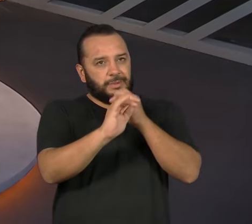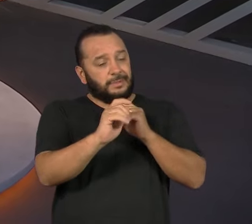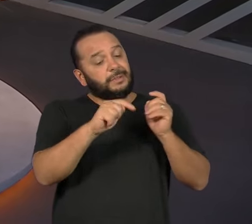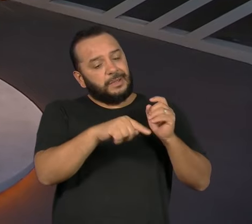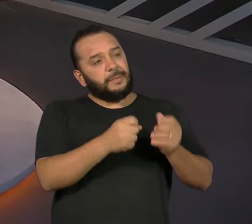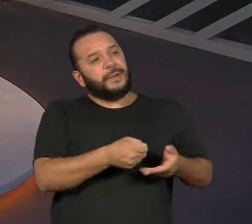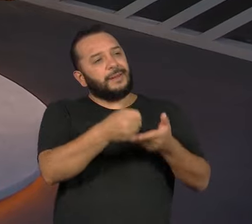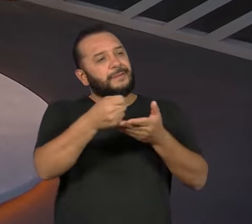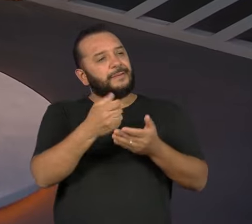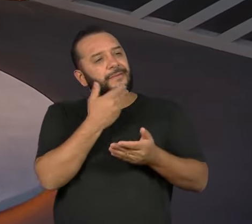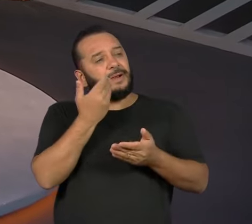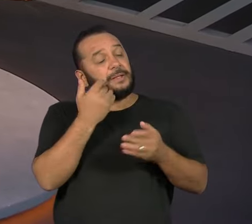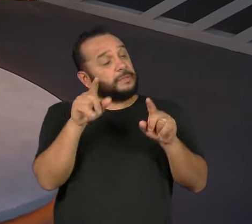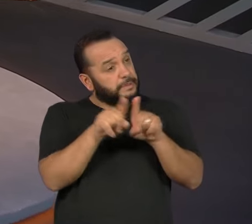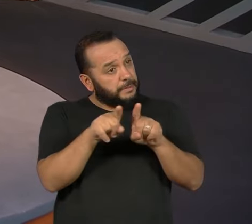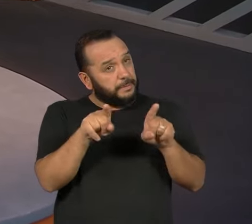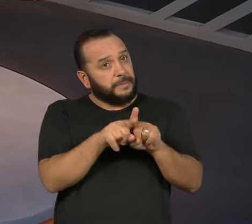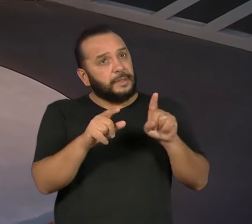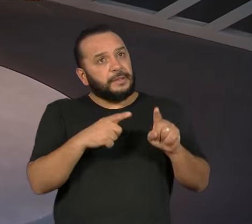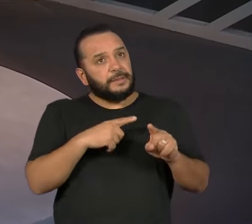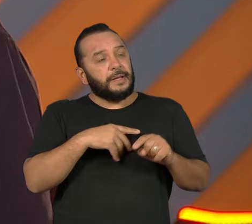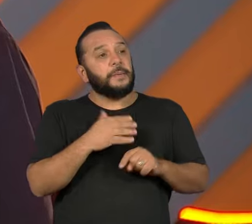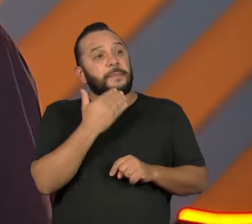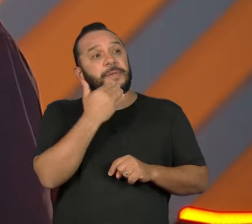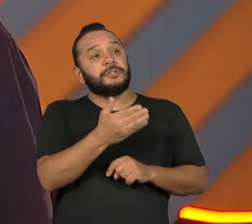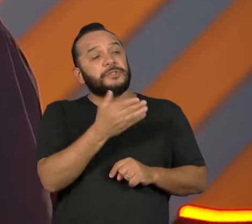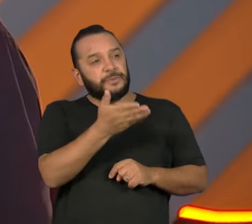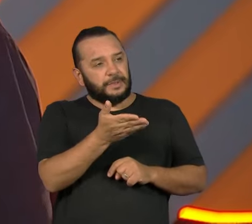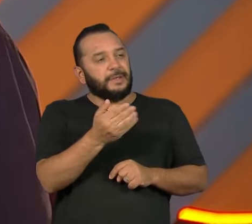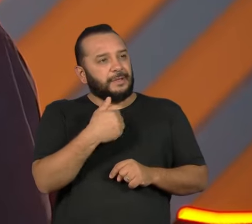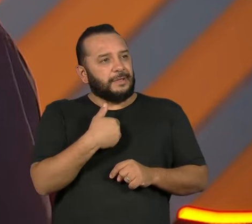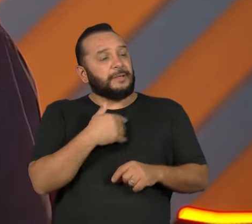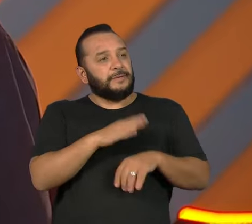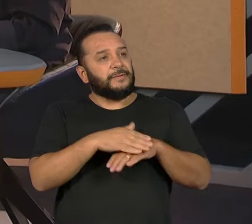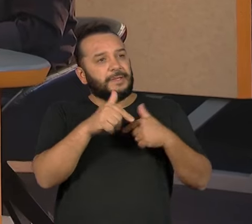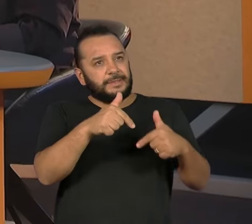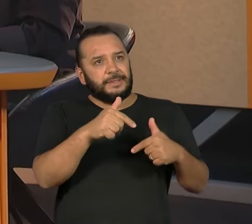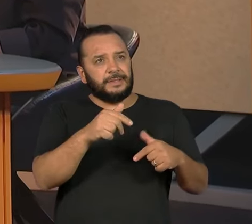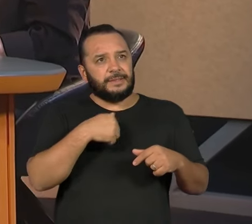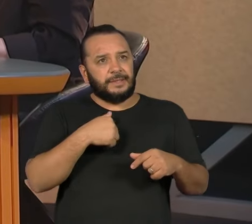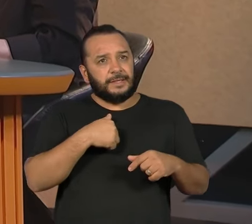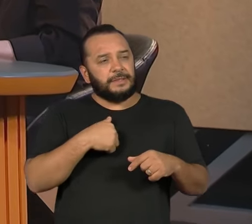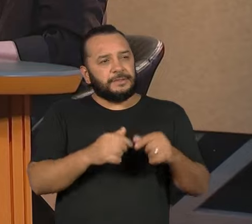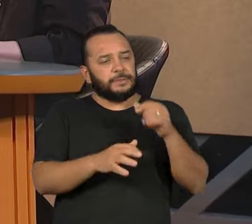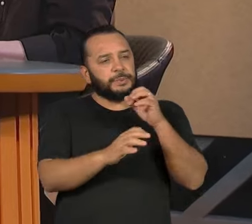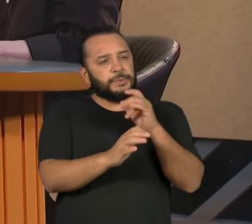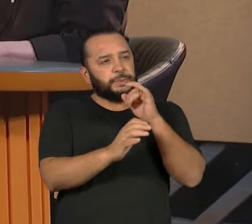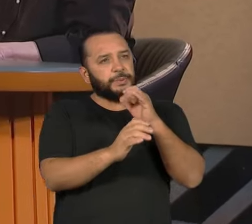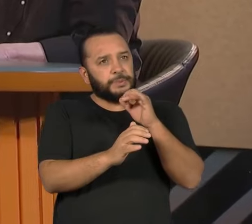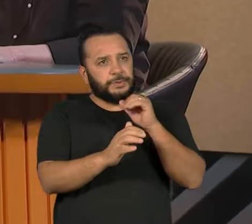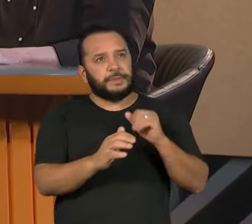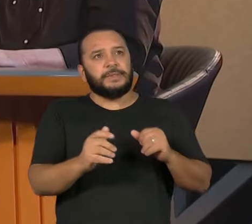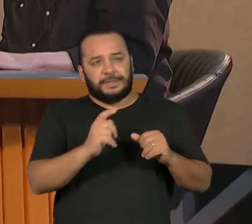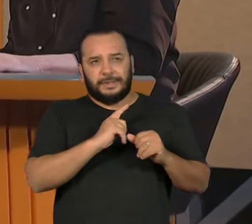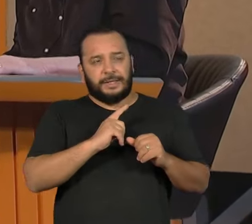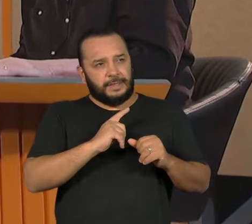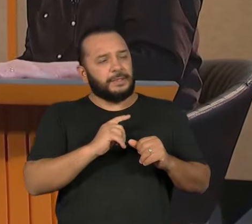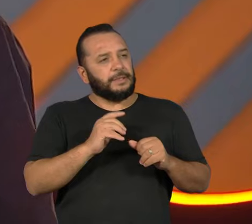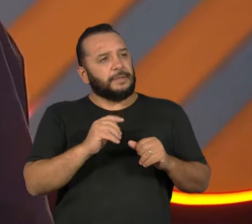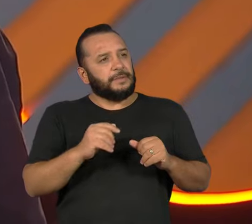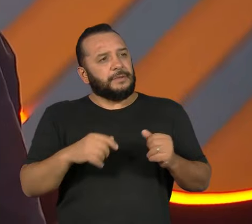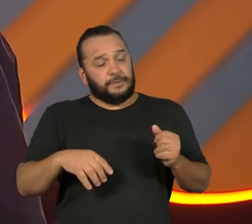é diretamente ligado ao pedido que você tem a fazer. Instrumentos de sopro, instrumentos melódicos, têm essa capacidade. Mandolim, o